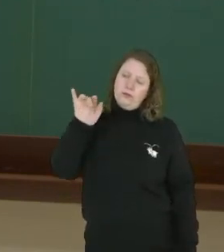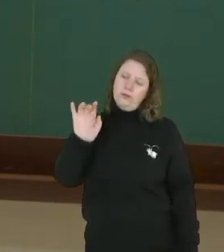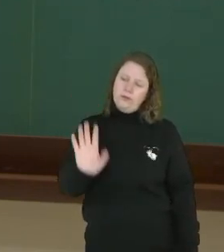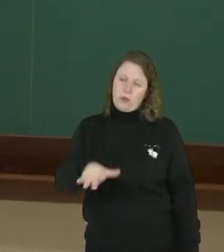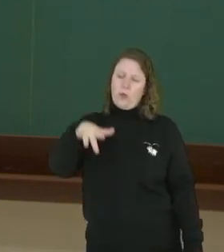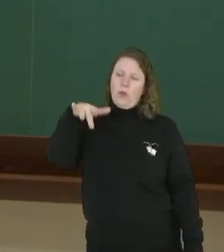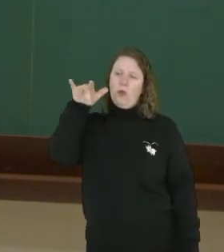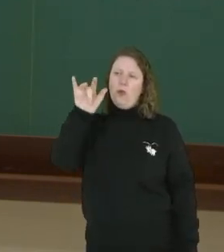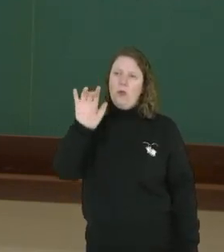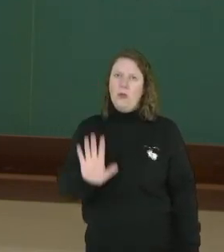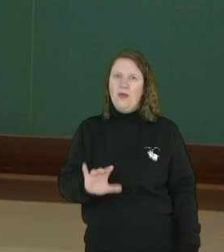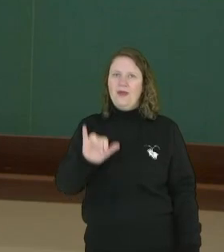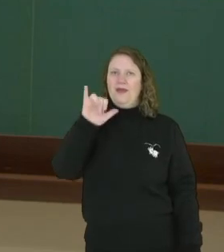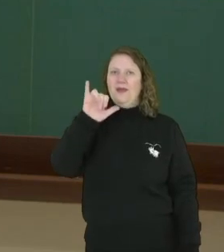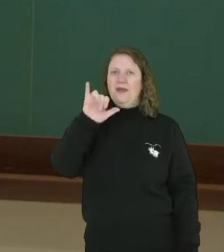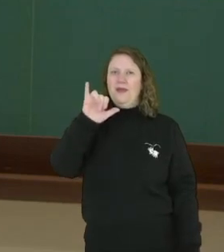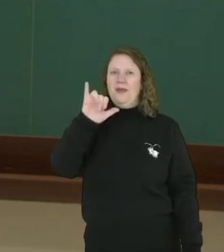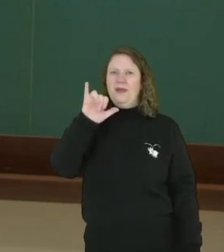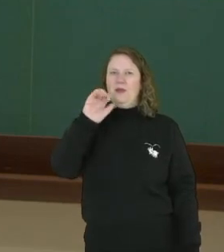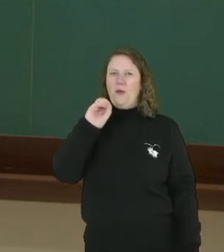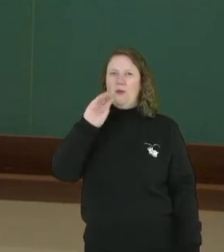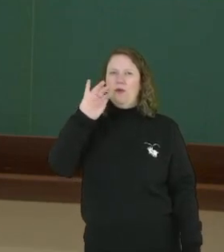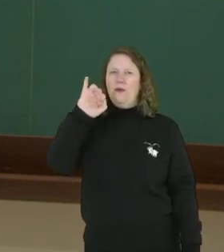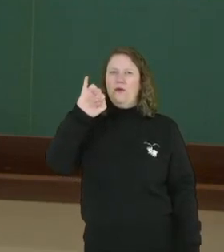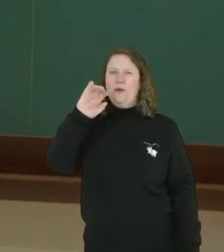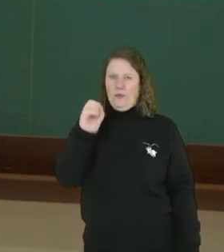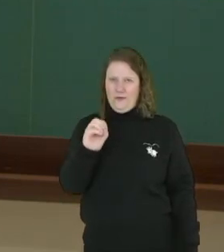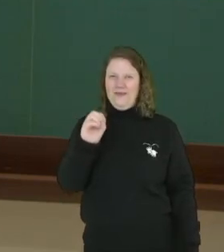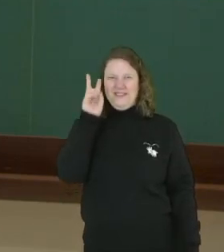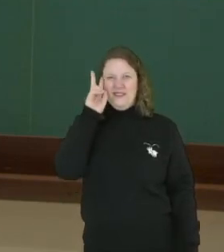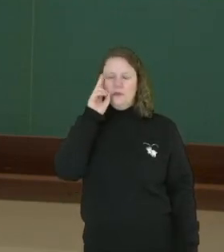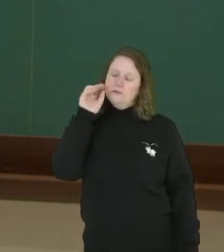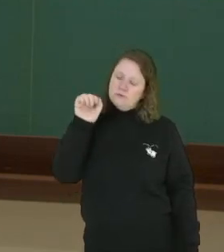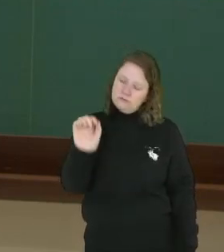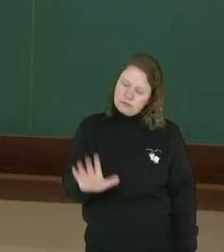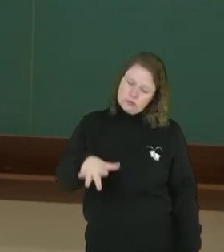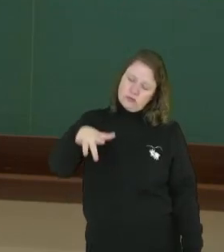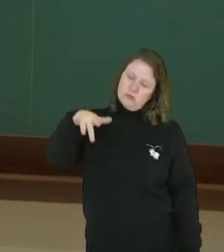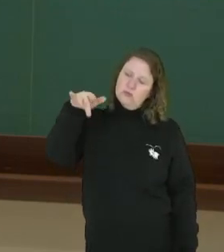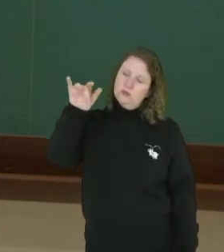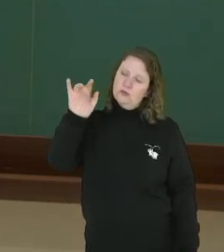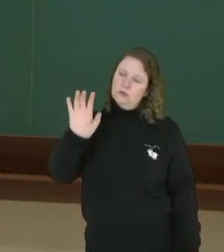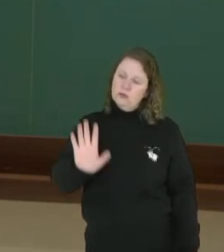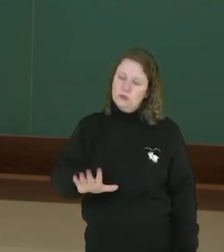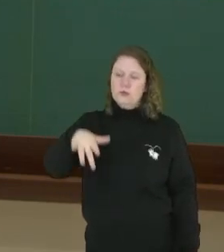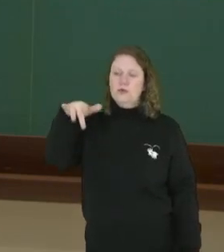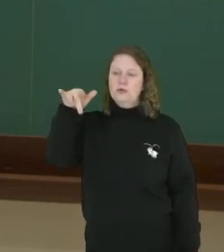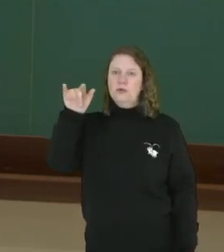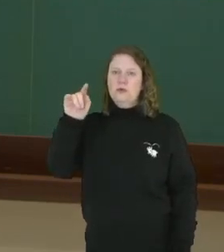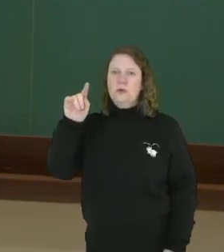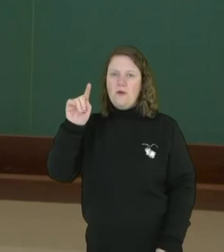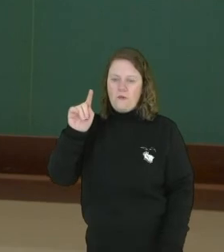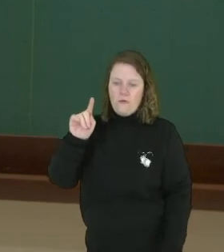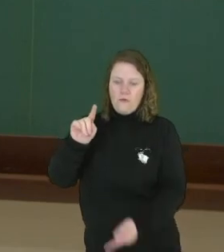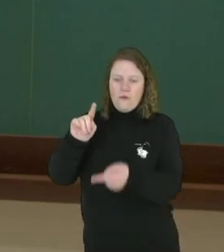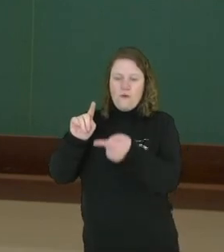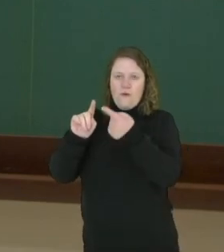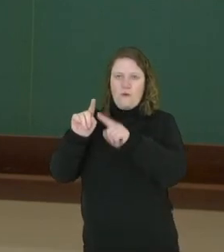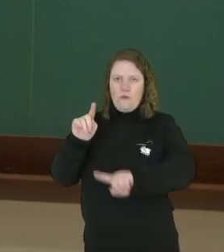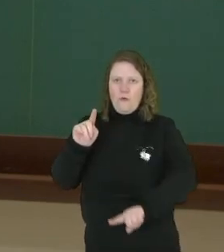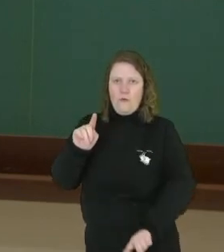voltando, ou seja, eu transformo energia cinética em potencial, potencial em cinética, cinética em potencial, e assim para toda a vida, como se